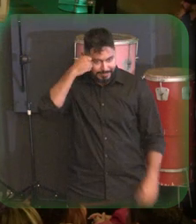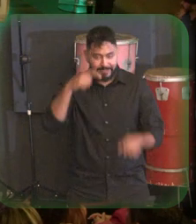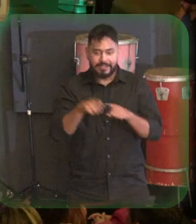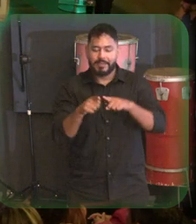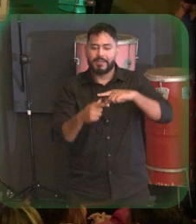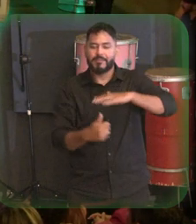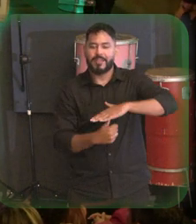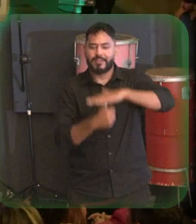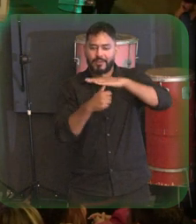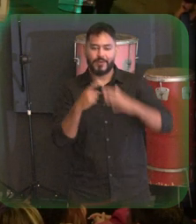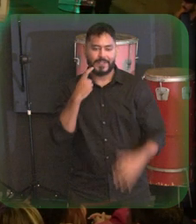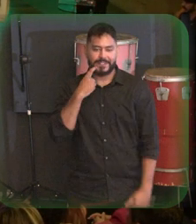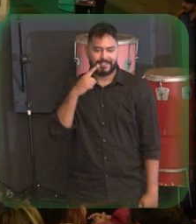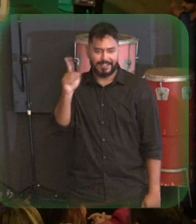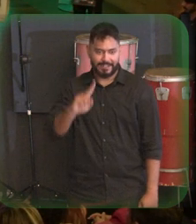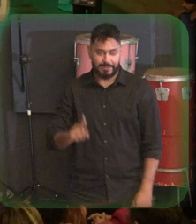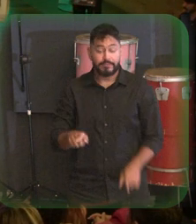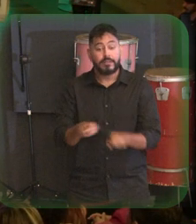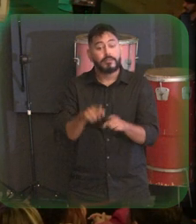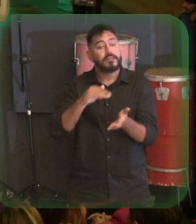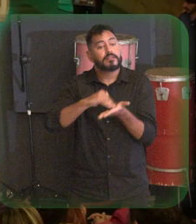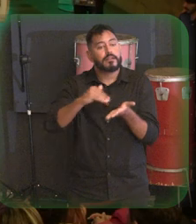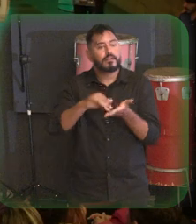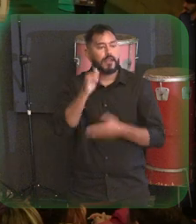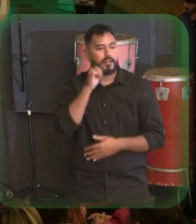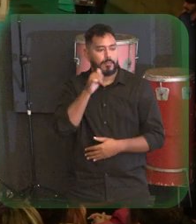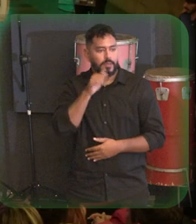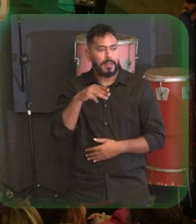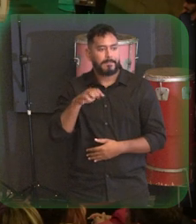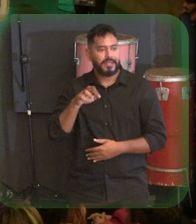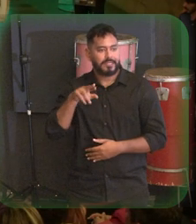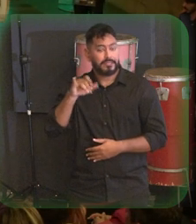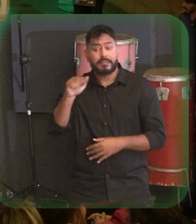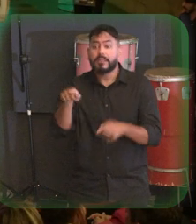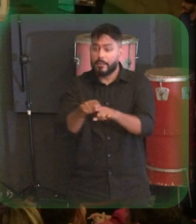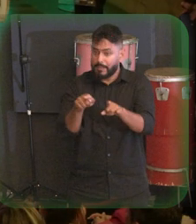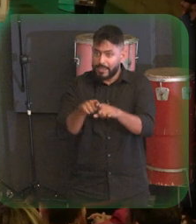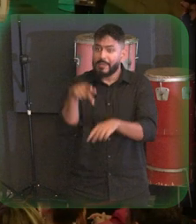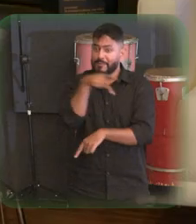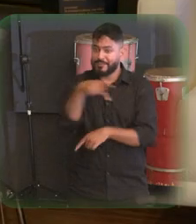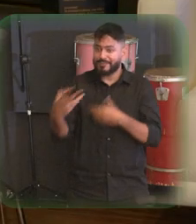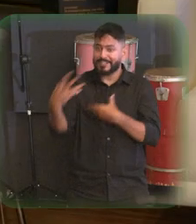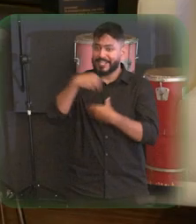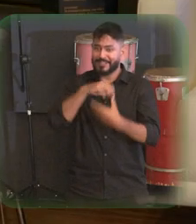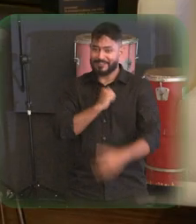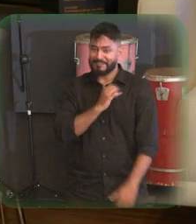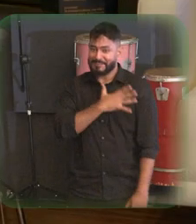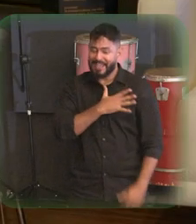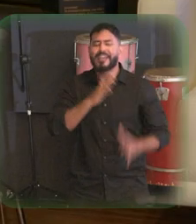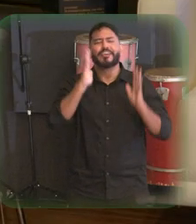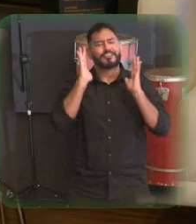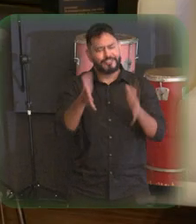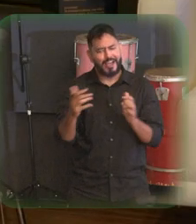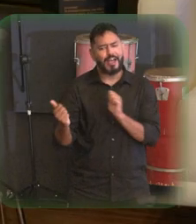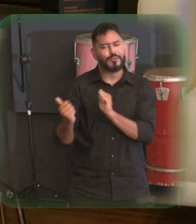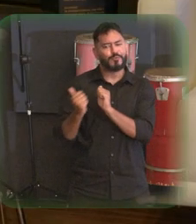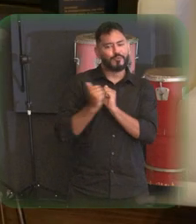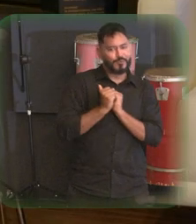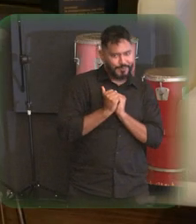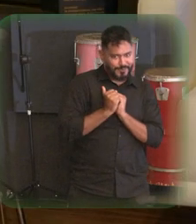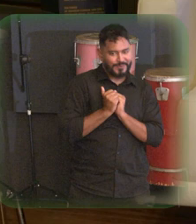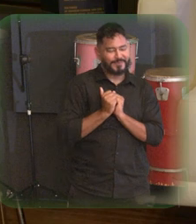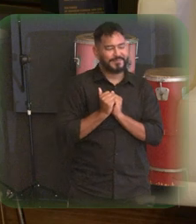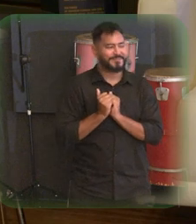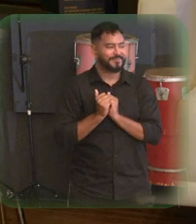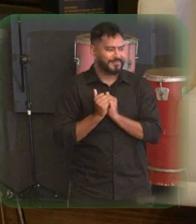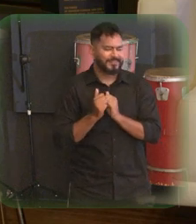Sá, a secretária da Mulher, Mariana Mello, que também é professora do IFPE, né, e que já esteve comigo, inclusive,